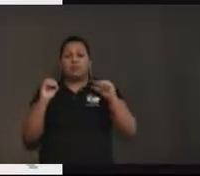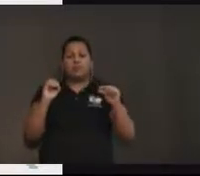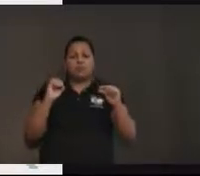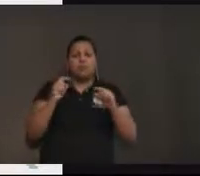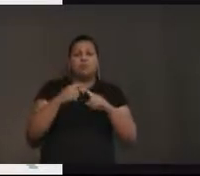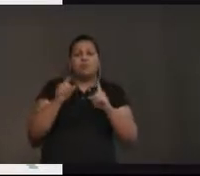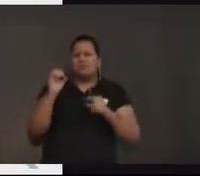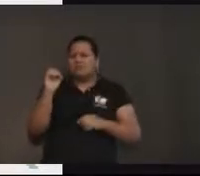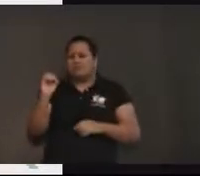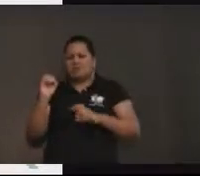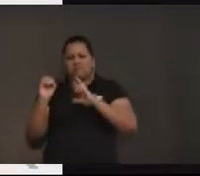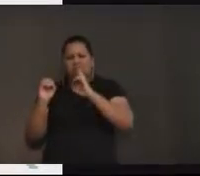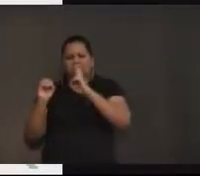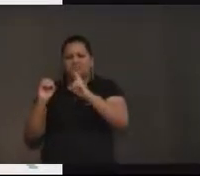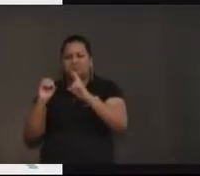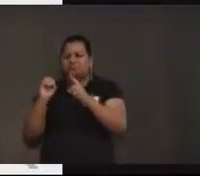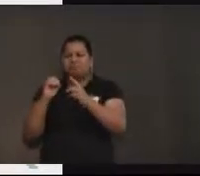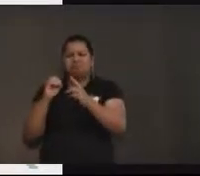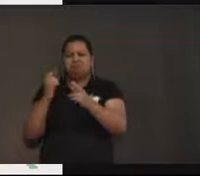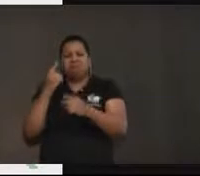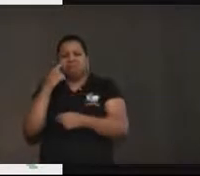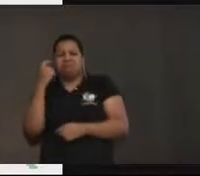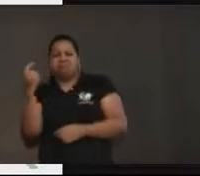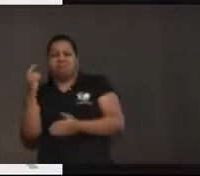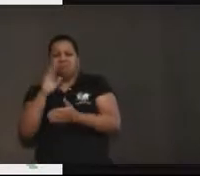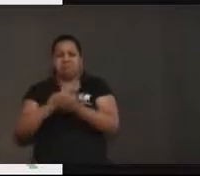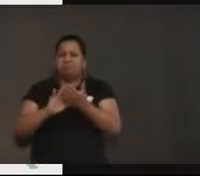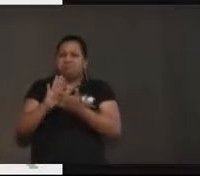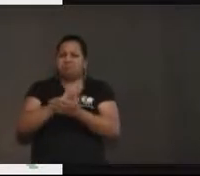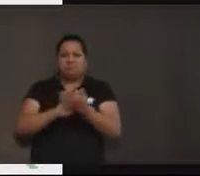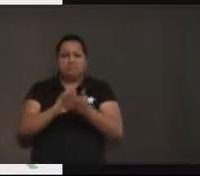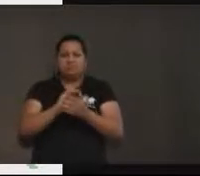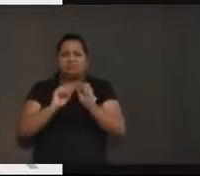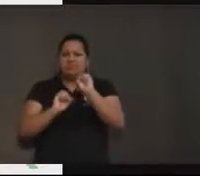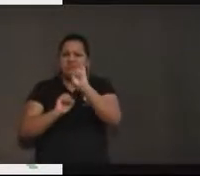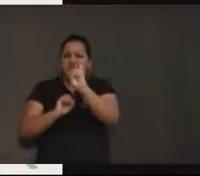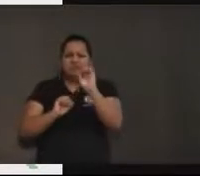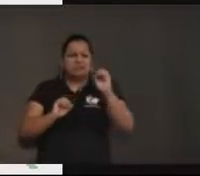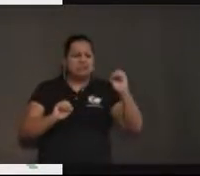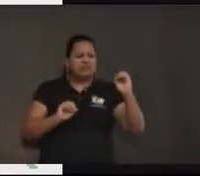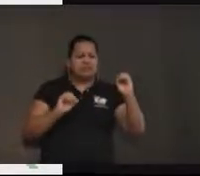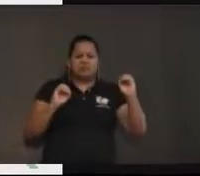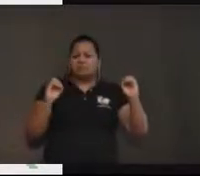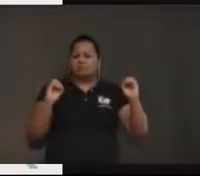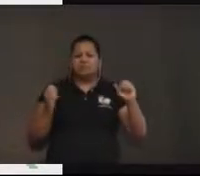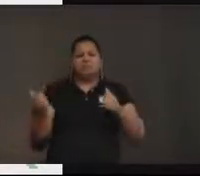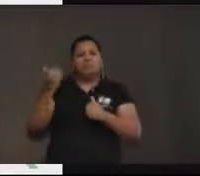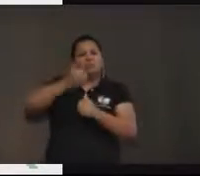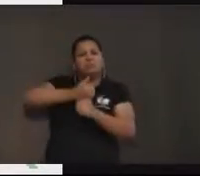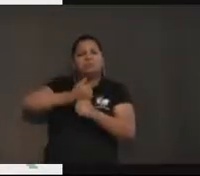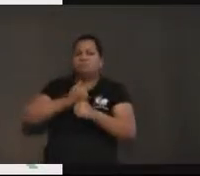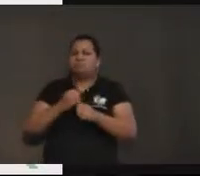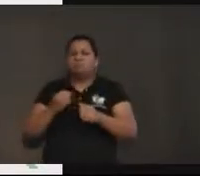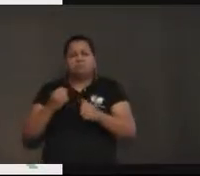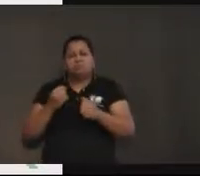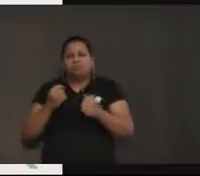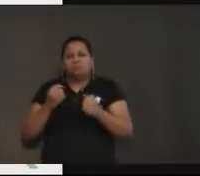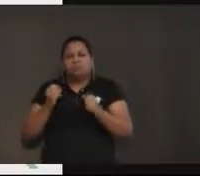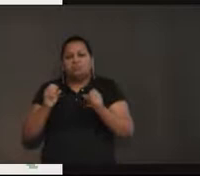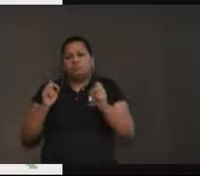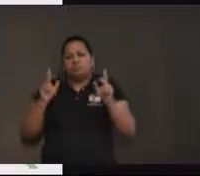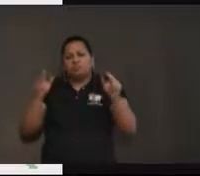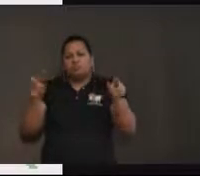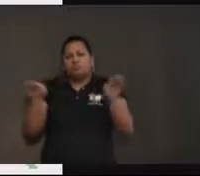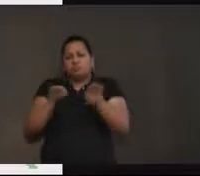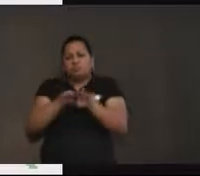para ninguém que ela imediatamente zero você substitui das bom então vamos partir para outra solução que não seja zero